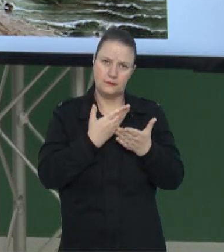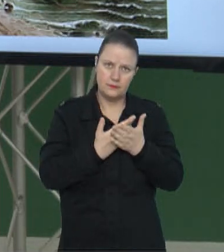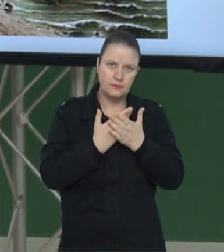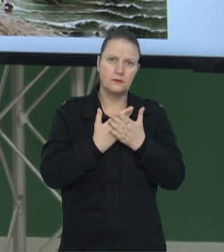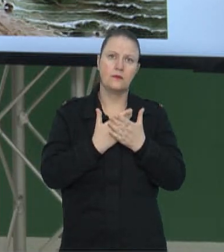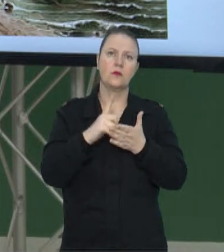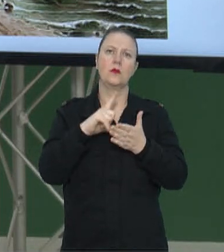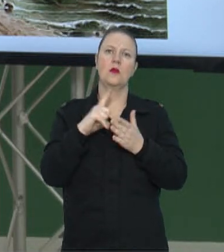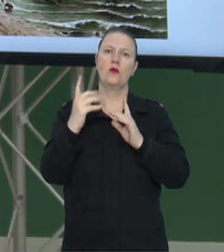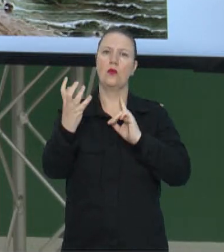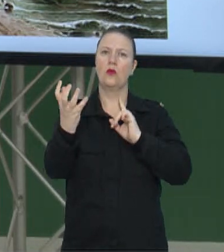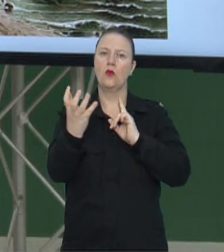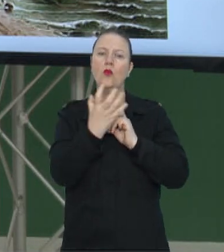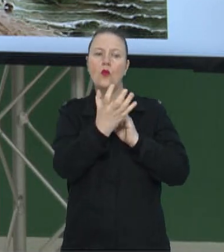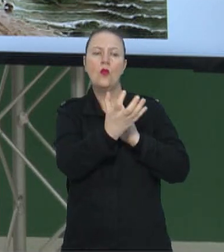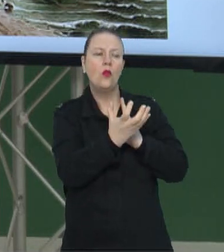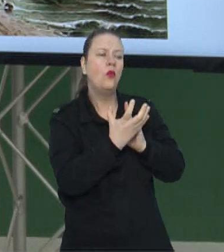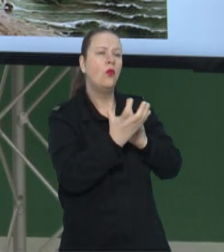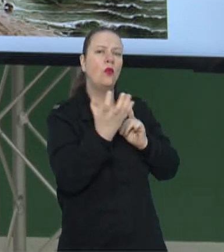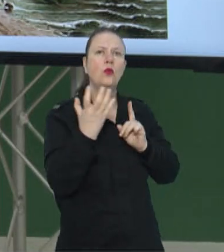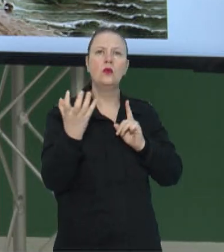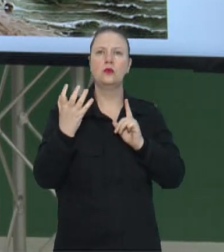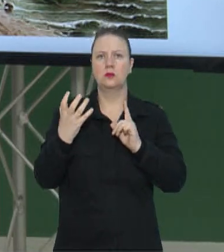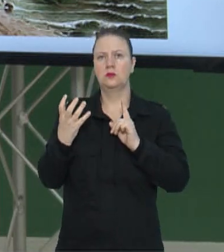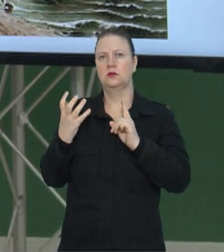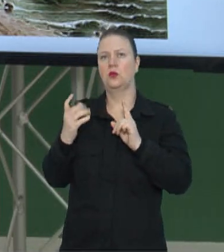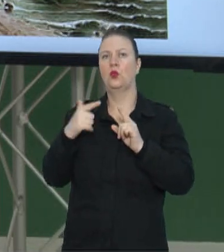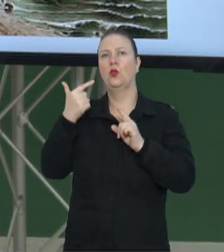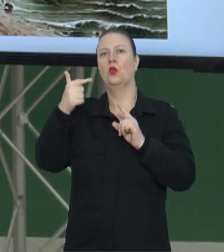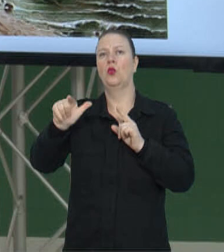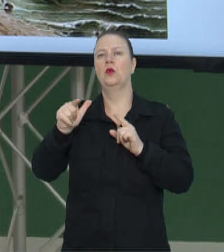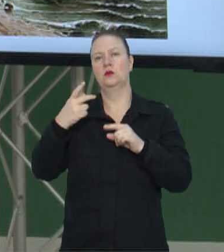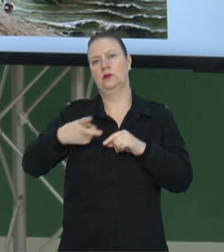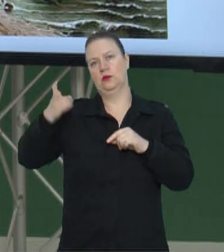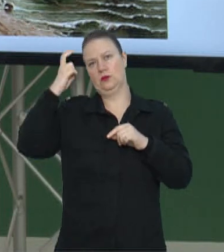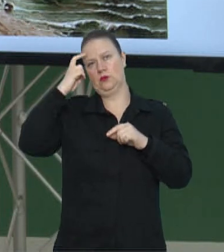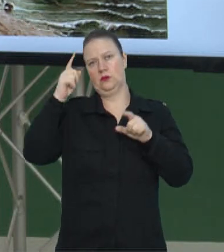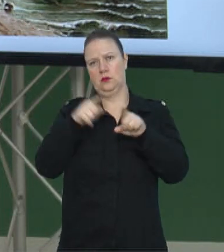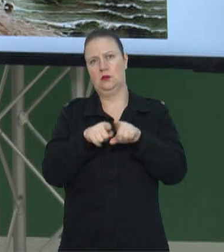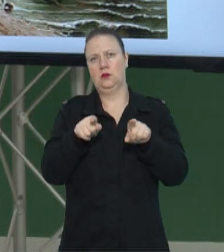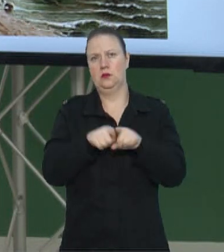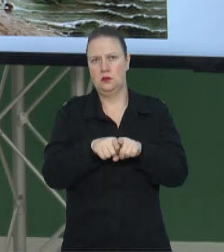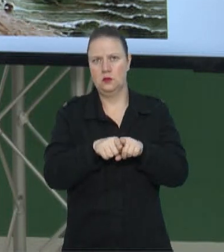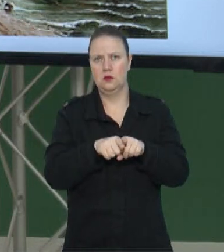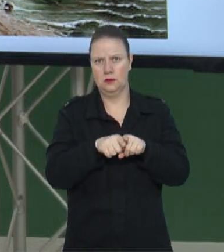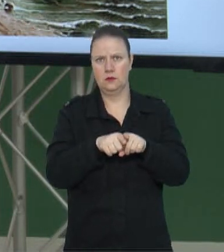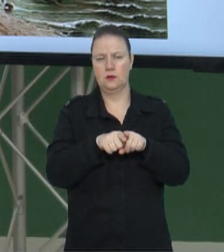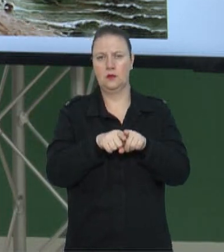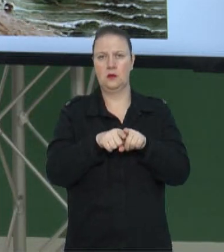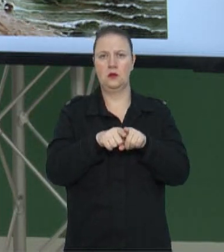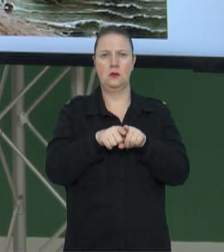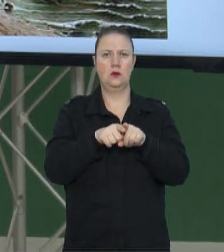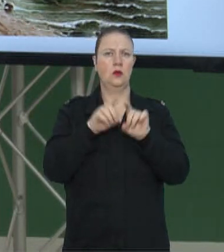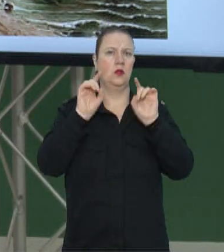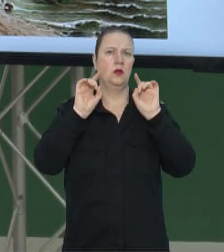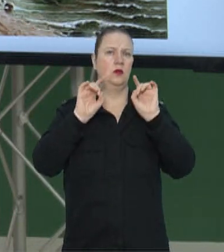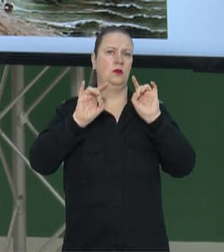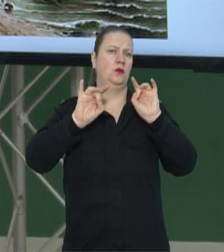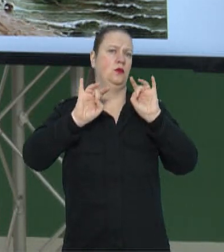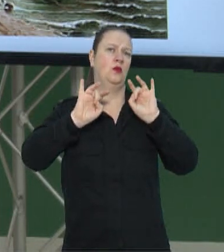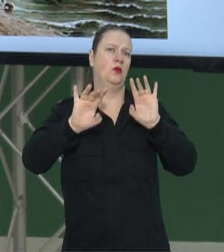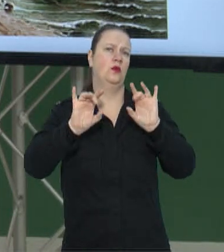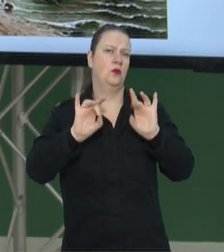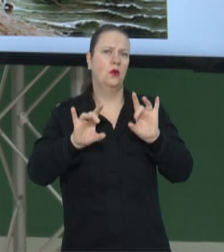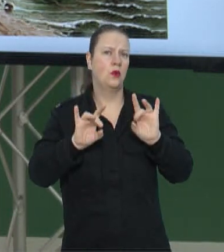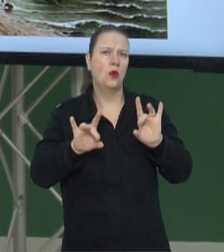de outros grupos fizeram diferença no nosso idioma também. Então não temos palavras somente do português.